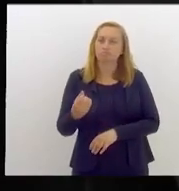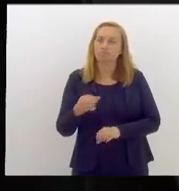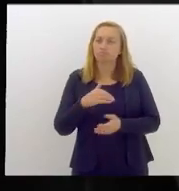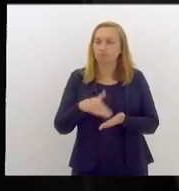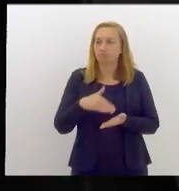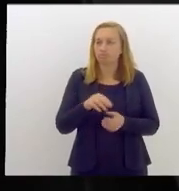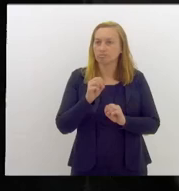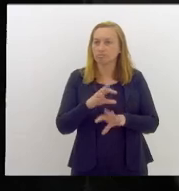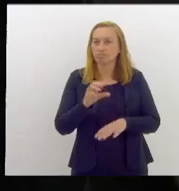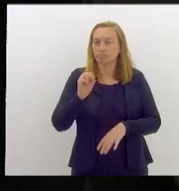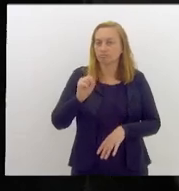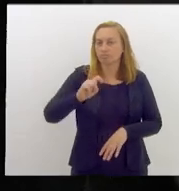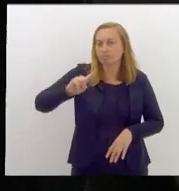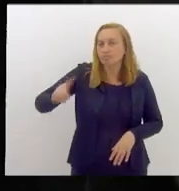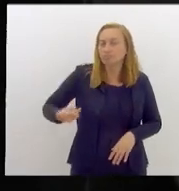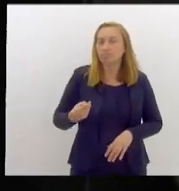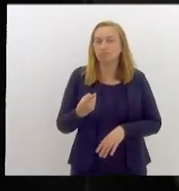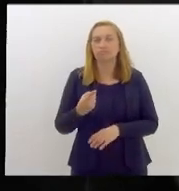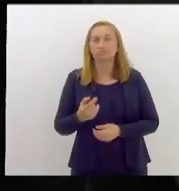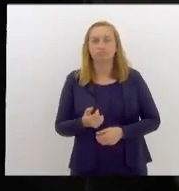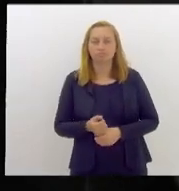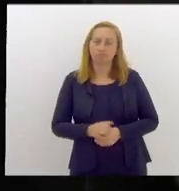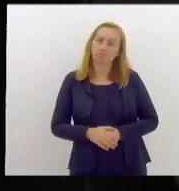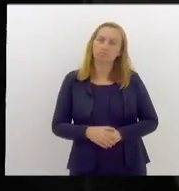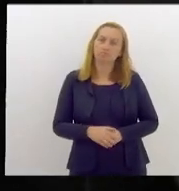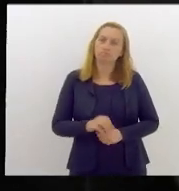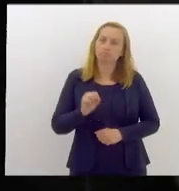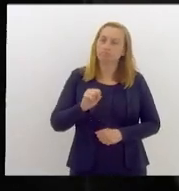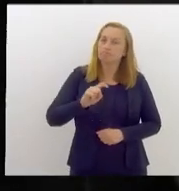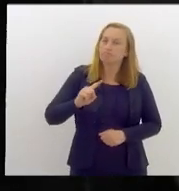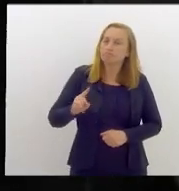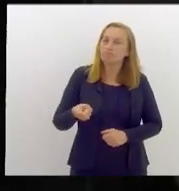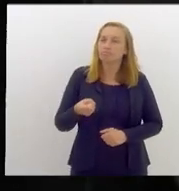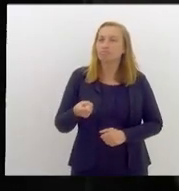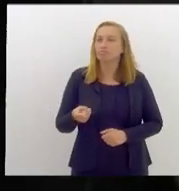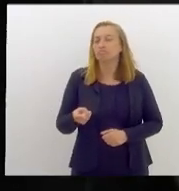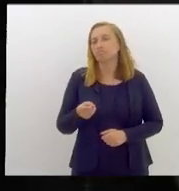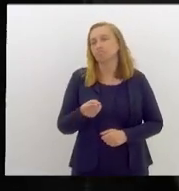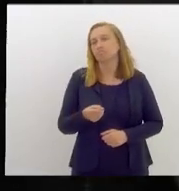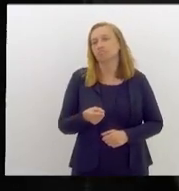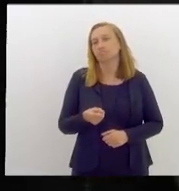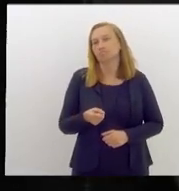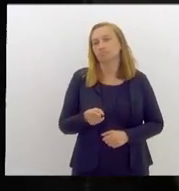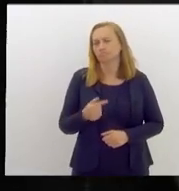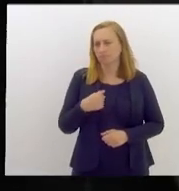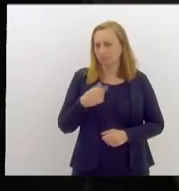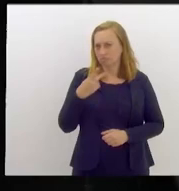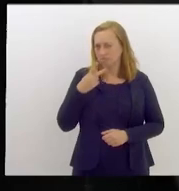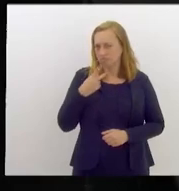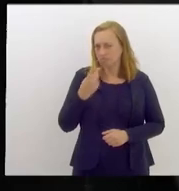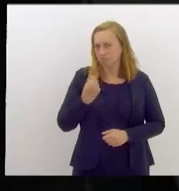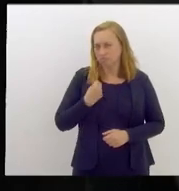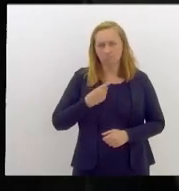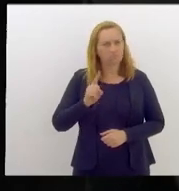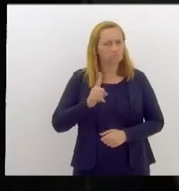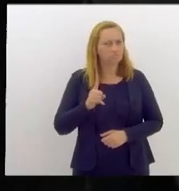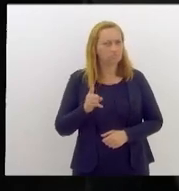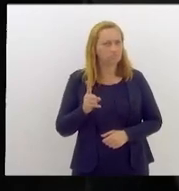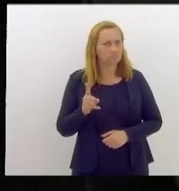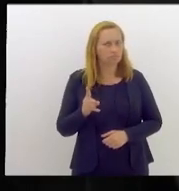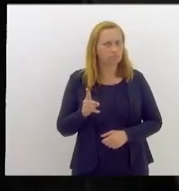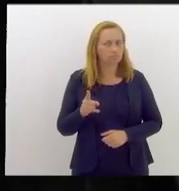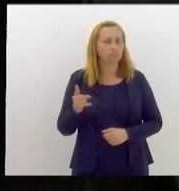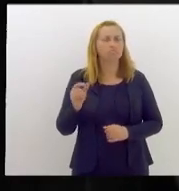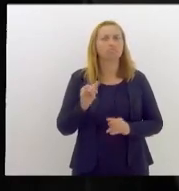ultrapassa docente é a vacância Renata de docente da rede estadual não sou eu que estou chutando o número não se é número